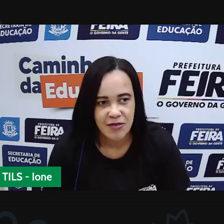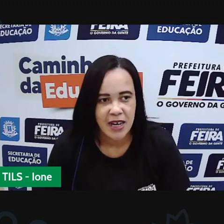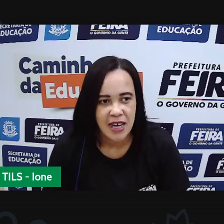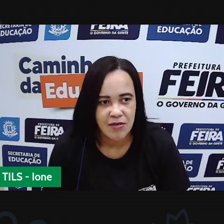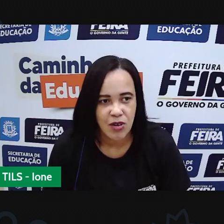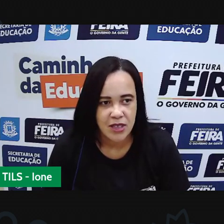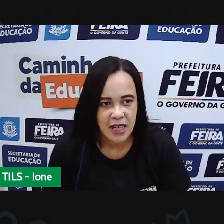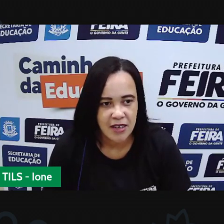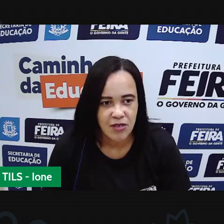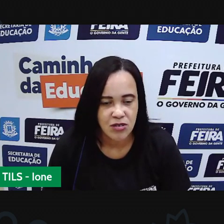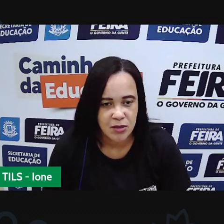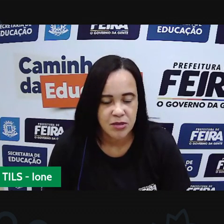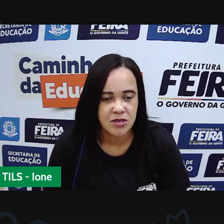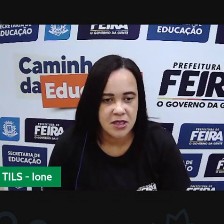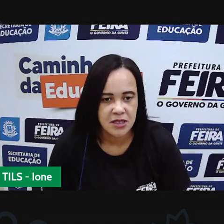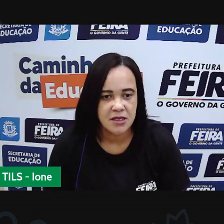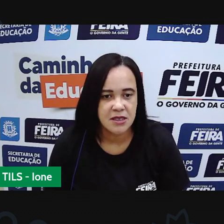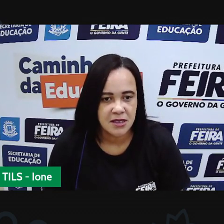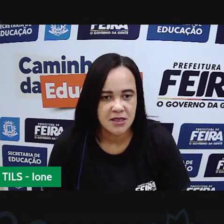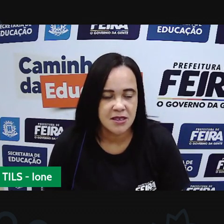Aí, faz volta, faz volta.